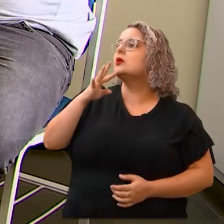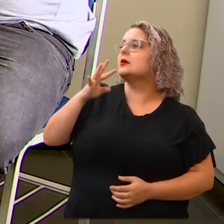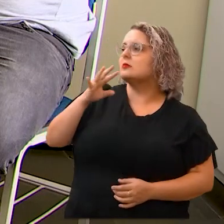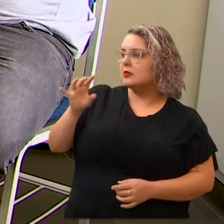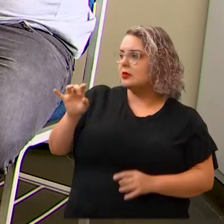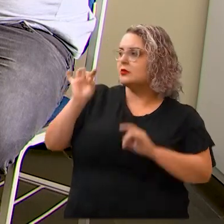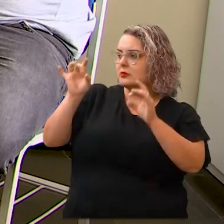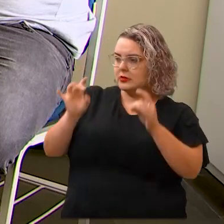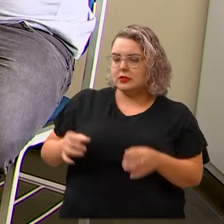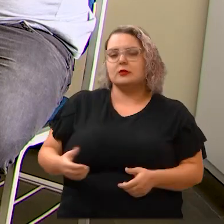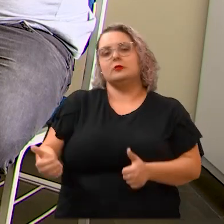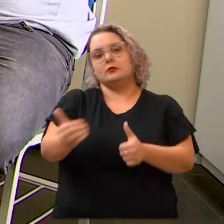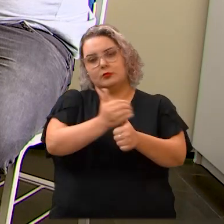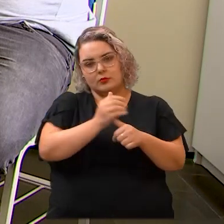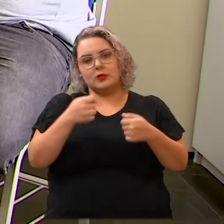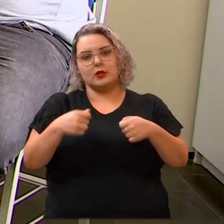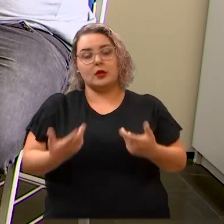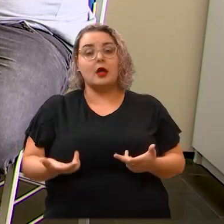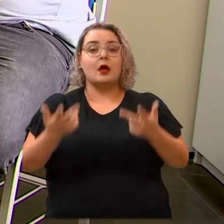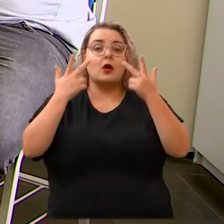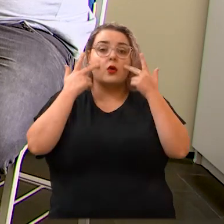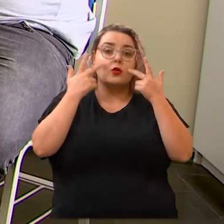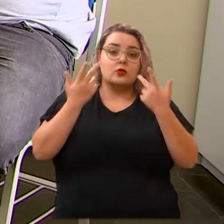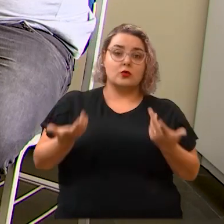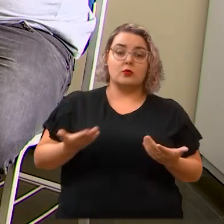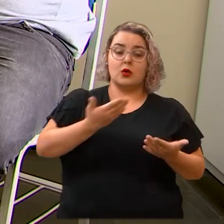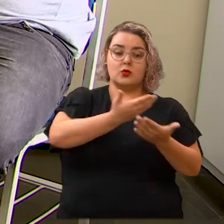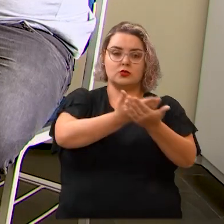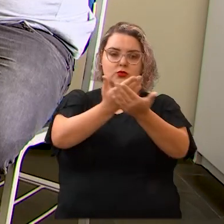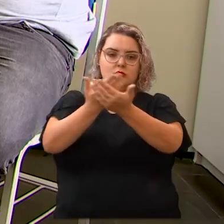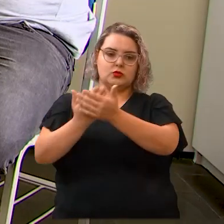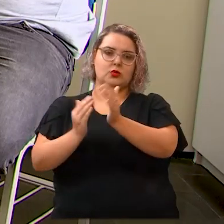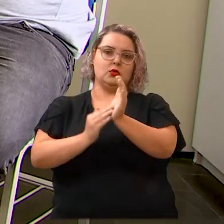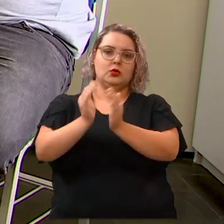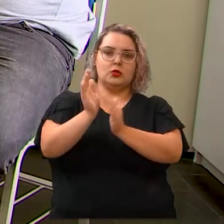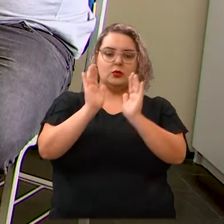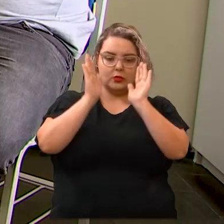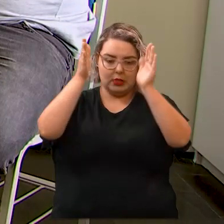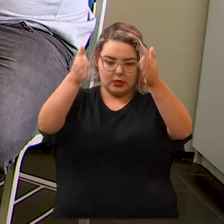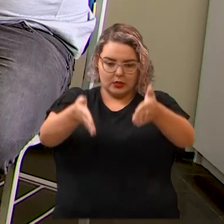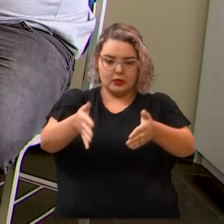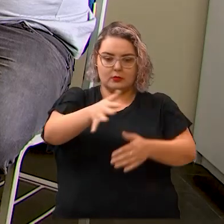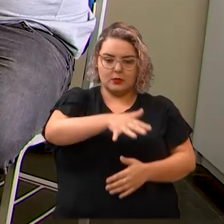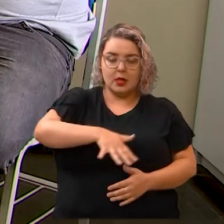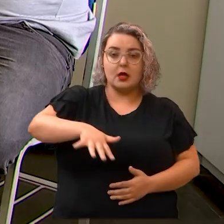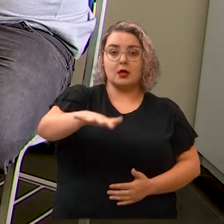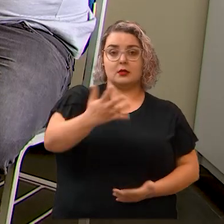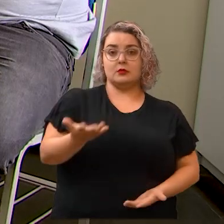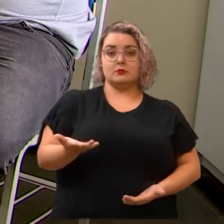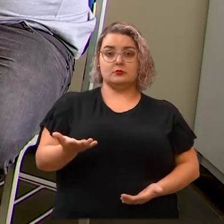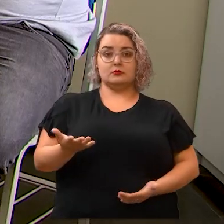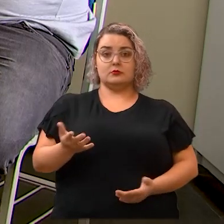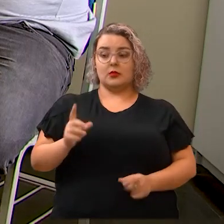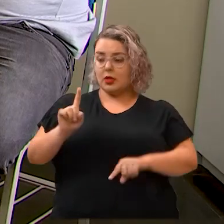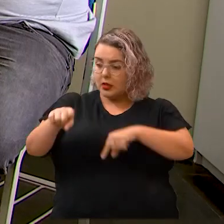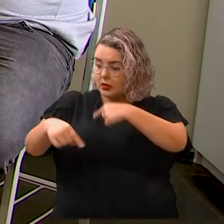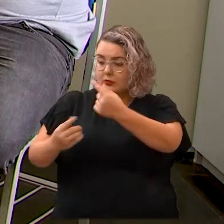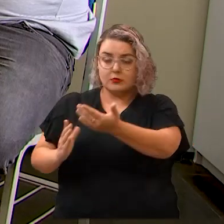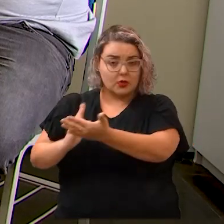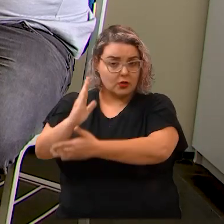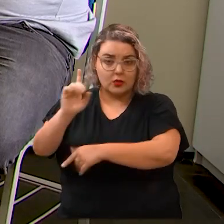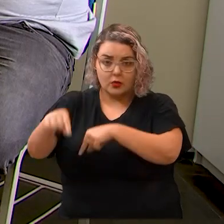mas é muito comum Você tá estudando para concursos mirar numa determinada área e acaba passando em outro